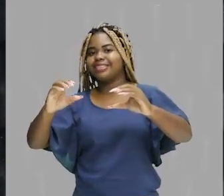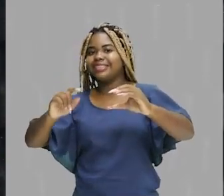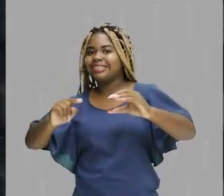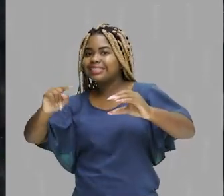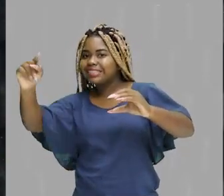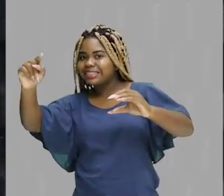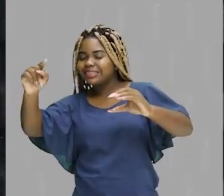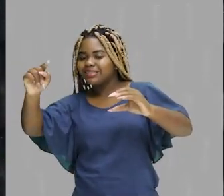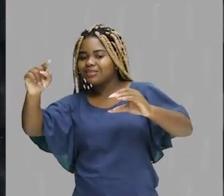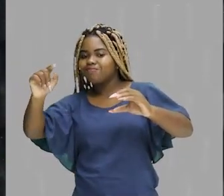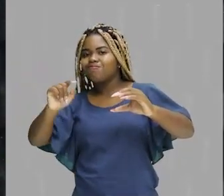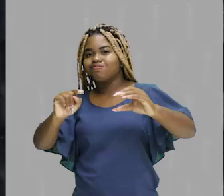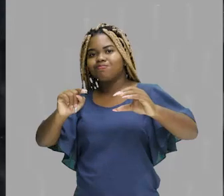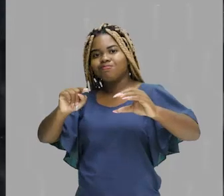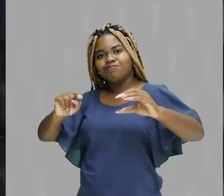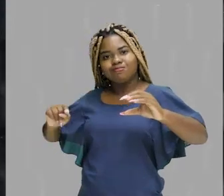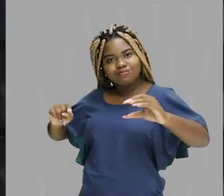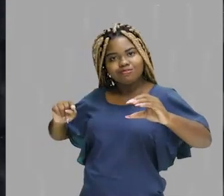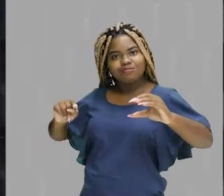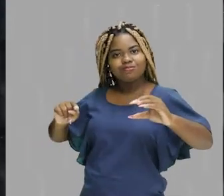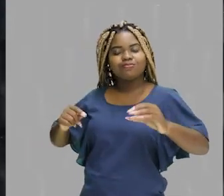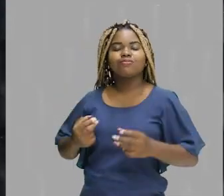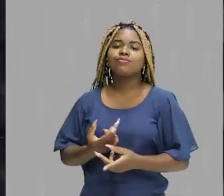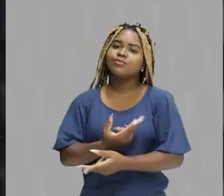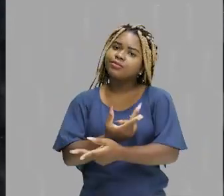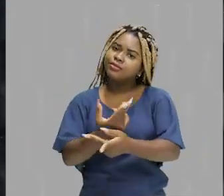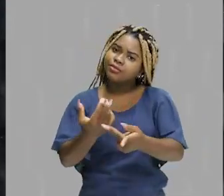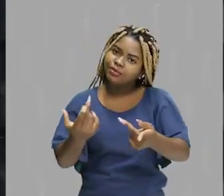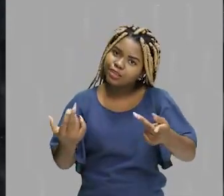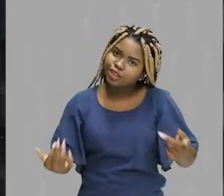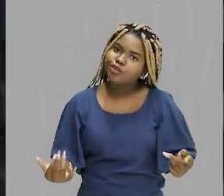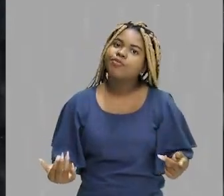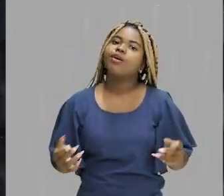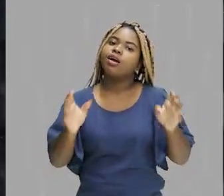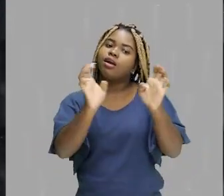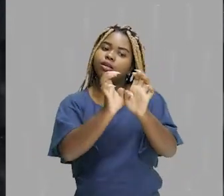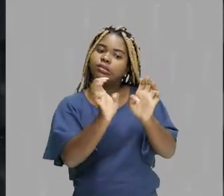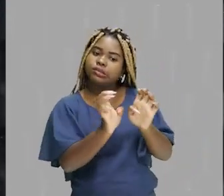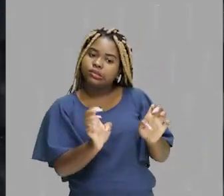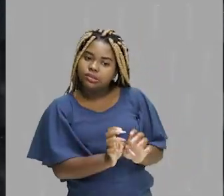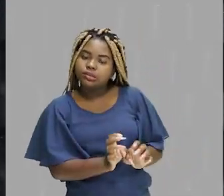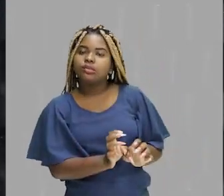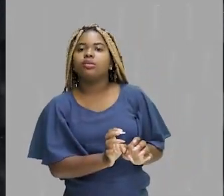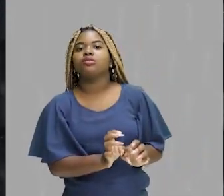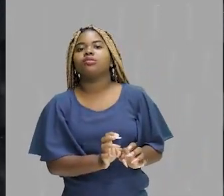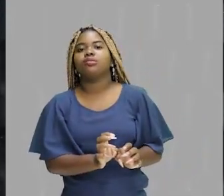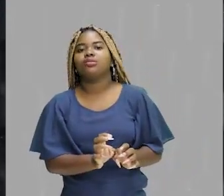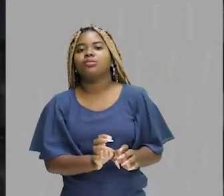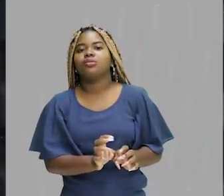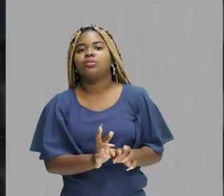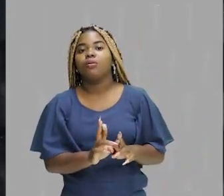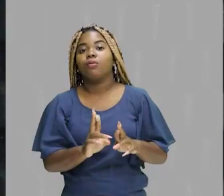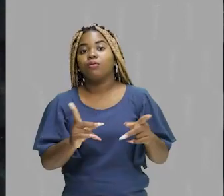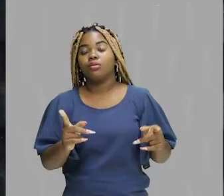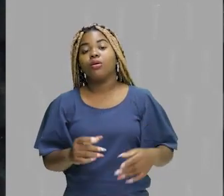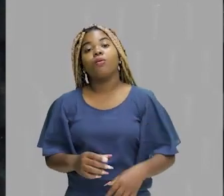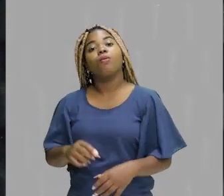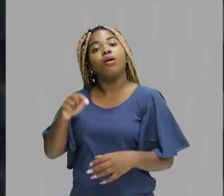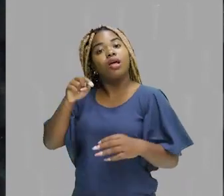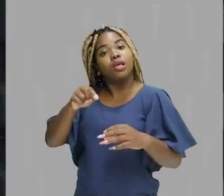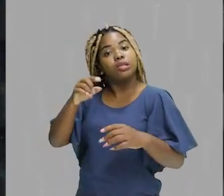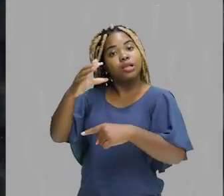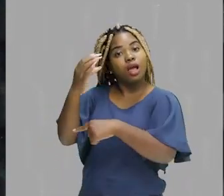um grupo carboxila, esse C-OOH, aqui à direita. Então, esse carbono ele